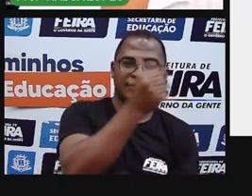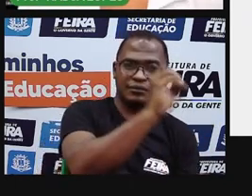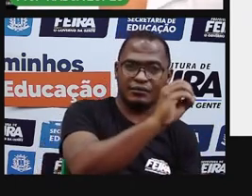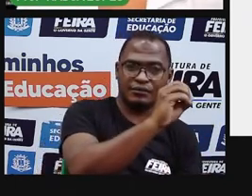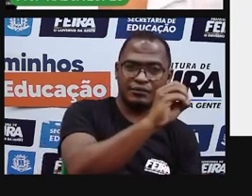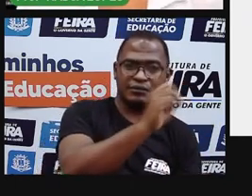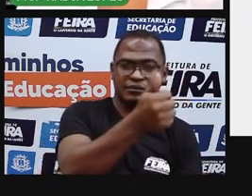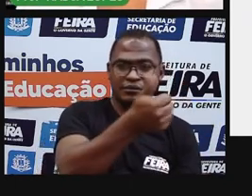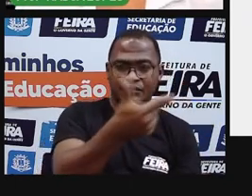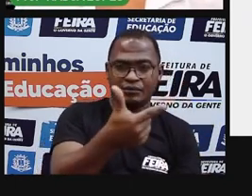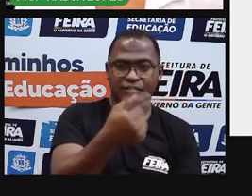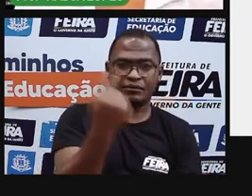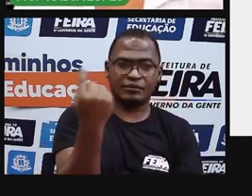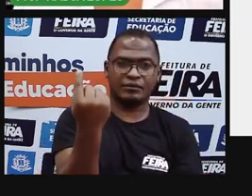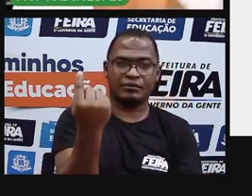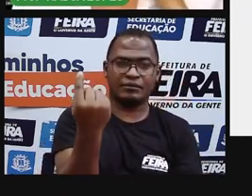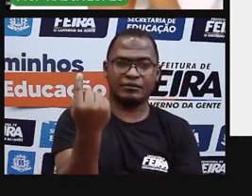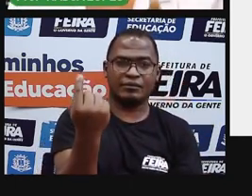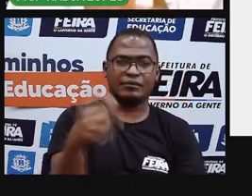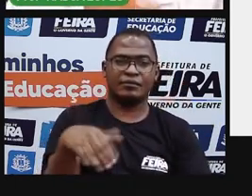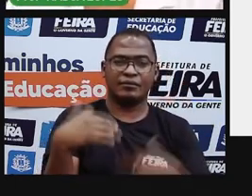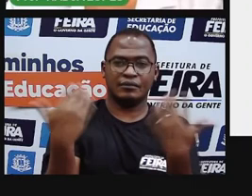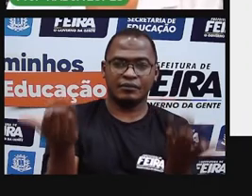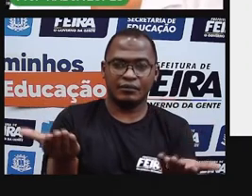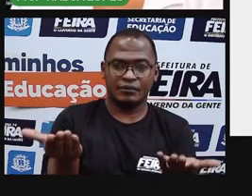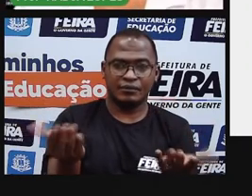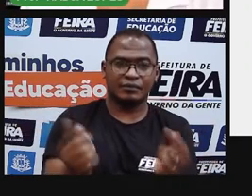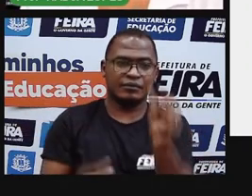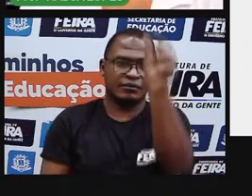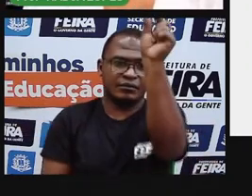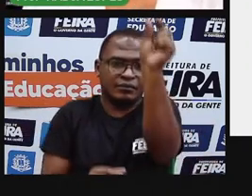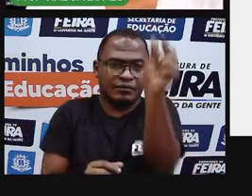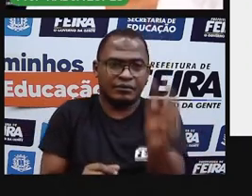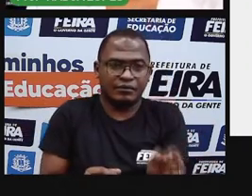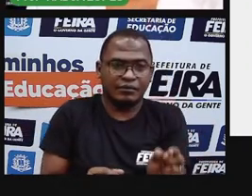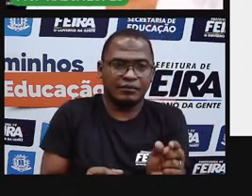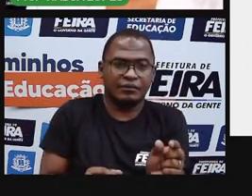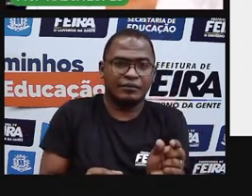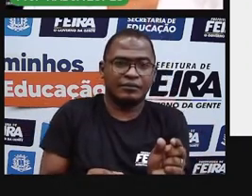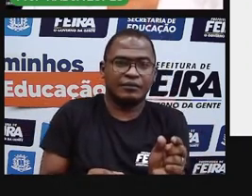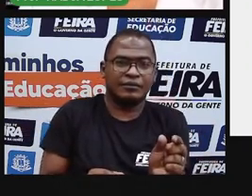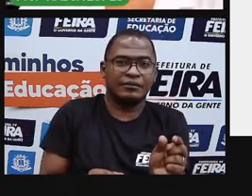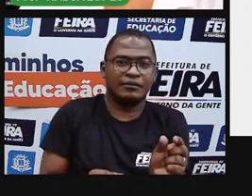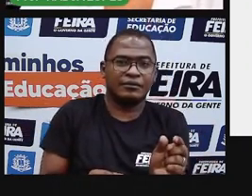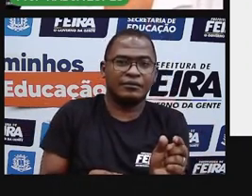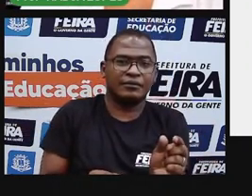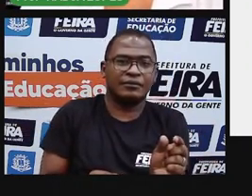é o 12 ou é um Vocês conseguem lembrar o que é uma dezena